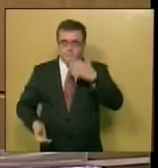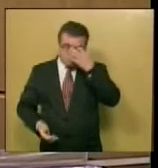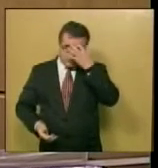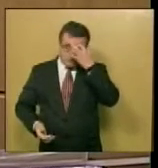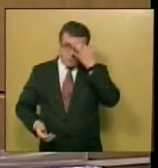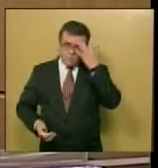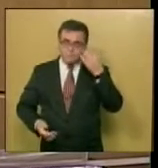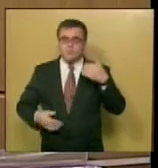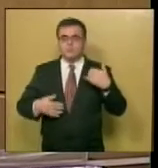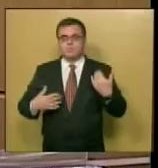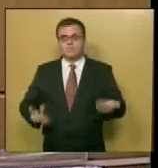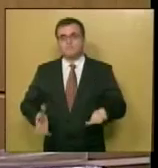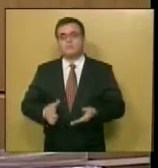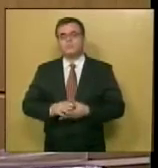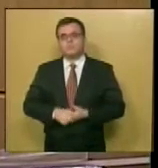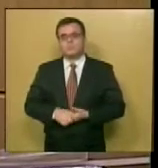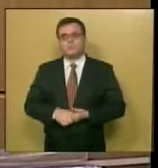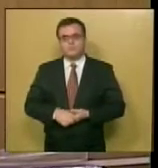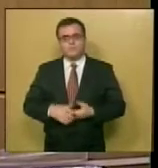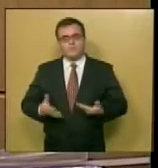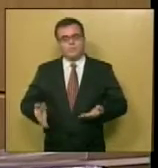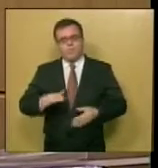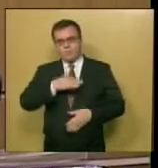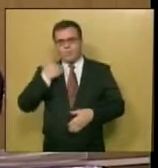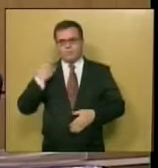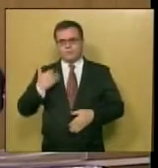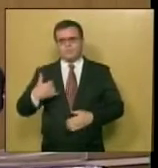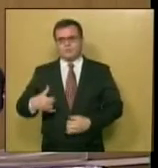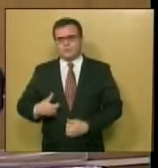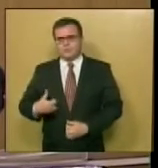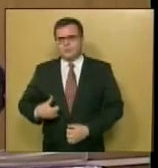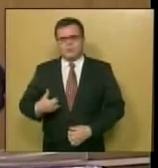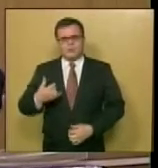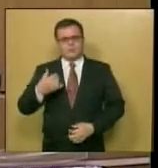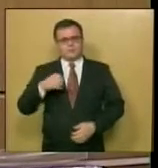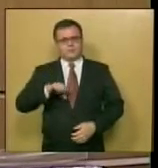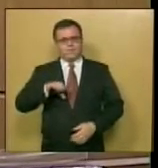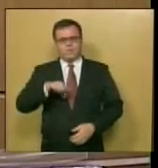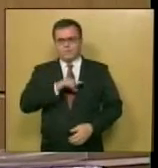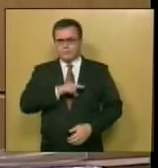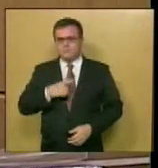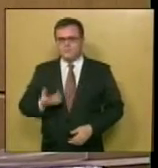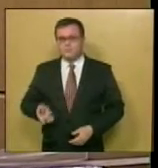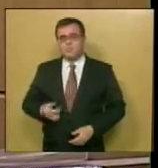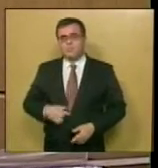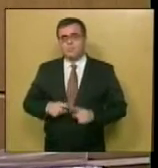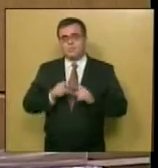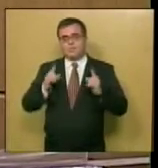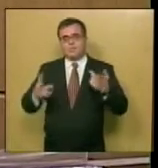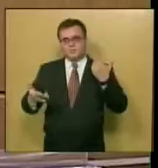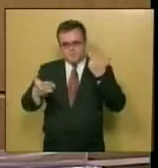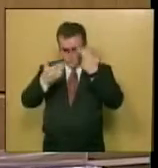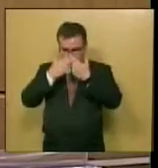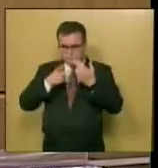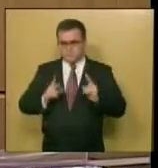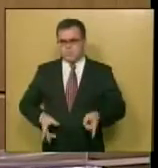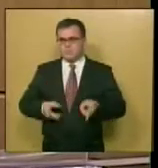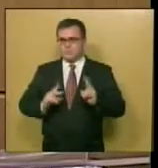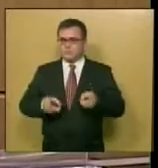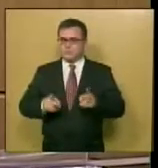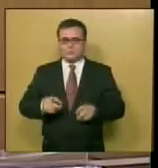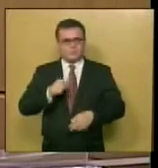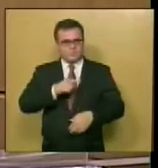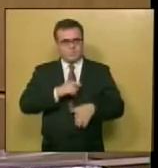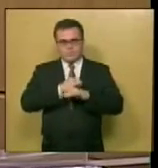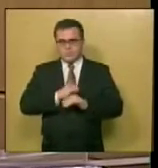pai, pois ele faleceu quando ele tinha apenas 9 anos. Mas não podemos deixar de registrar aqui as palavras